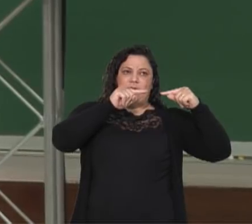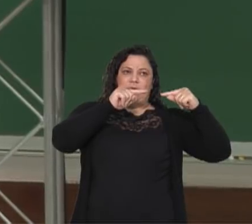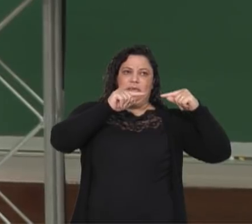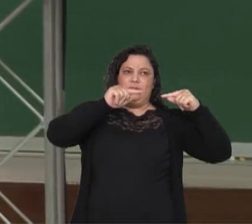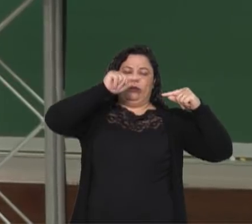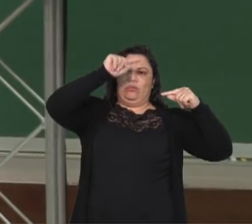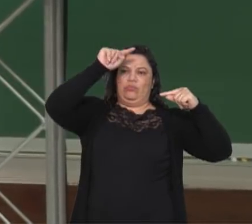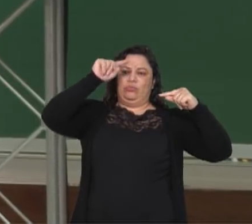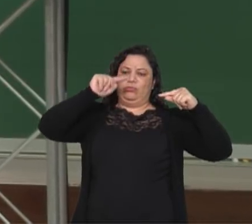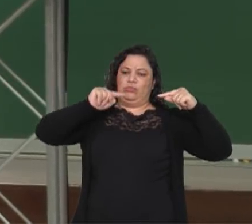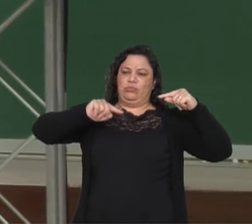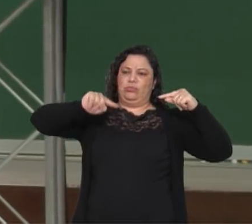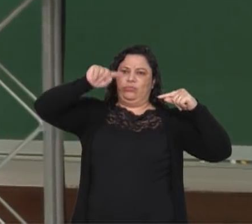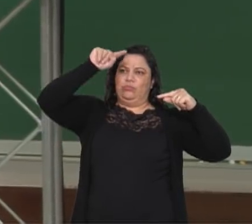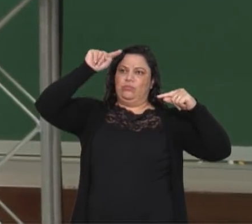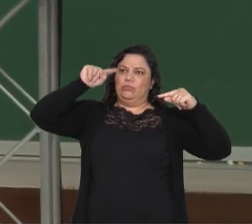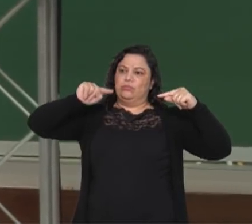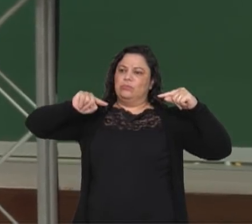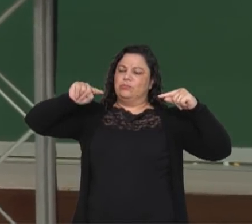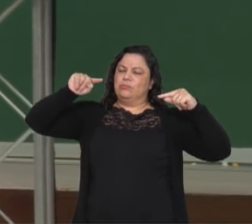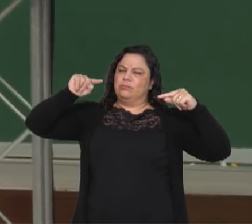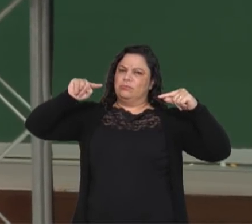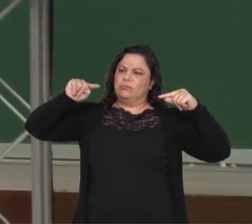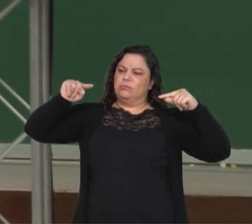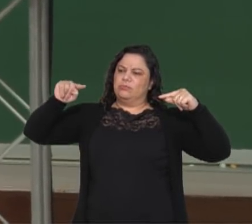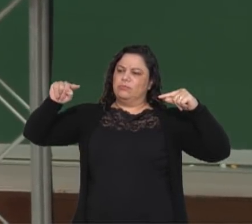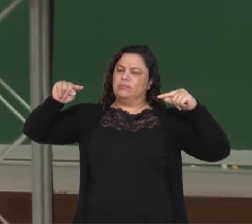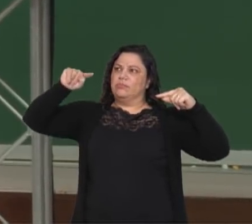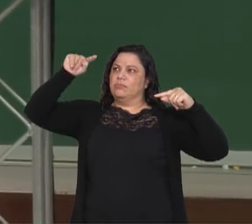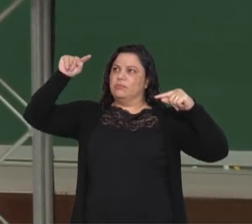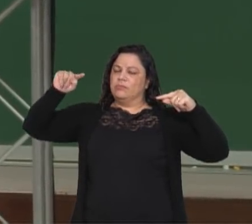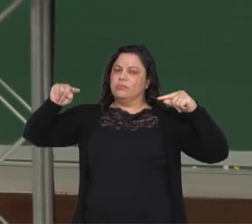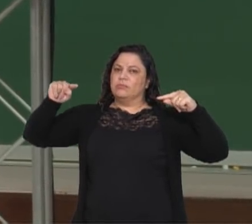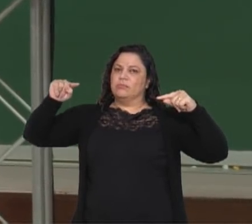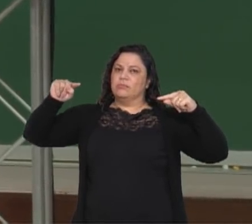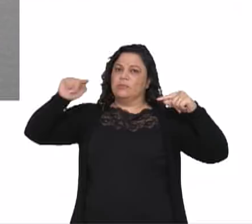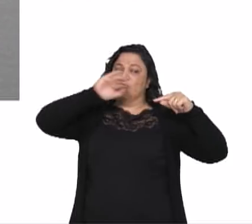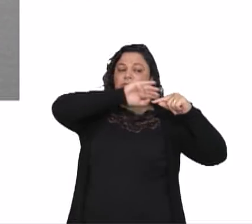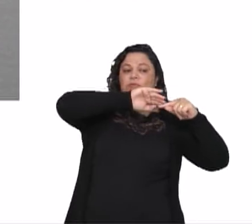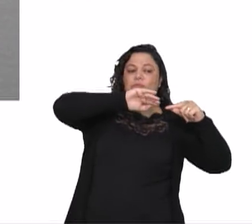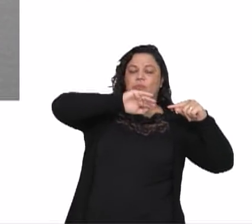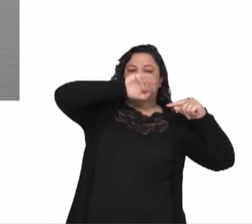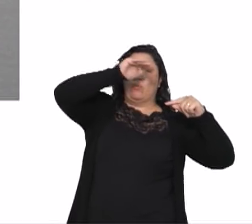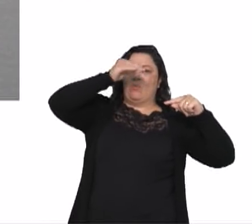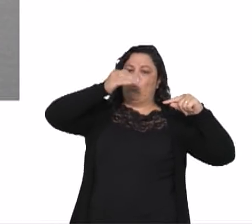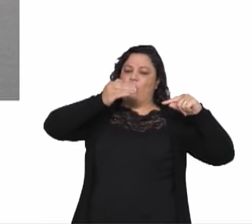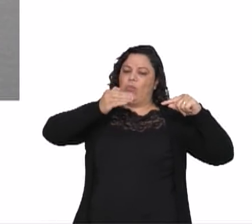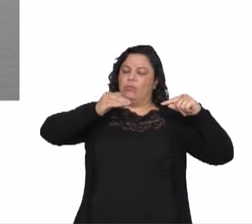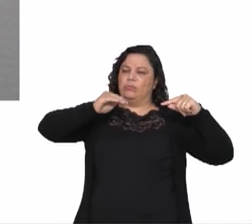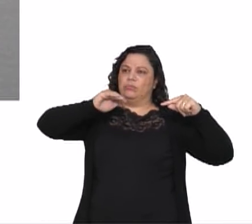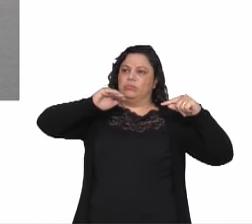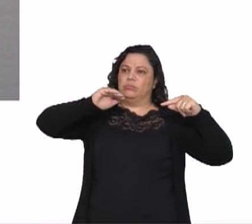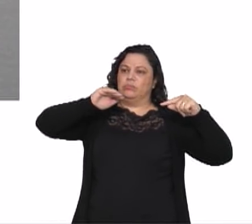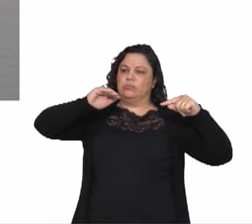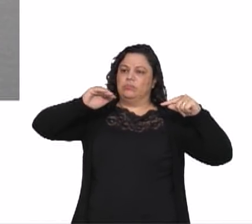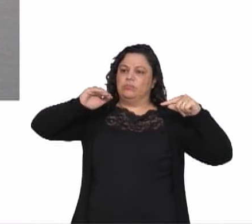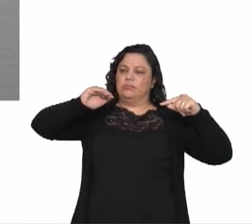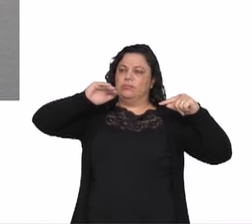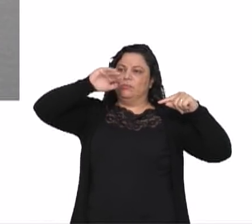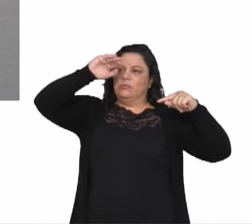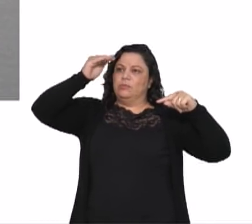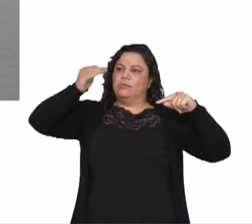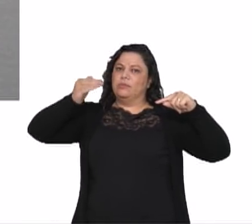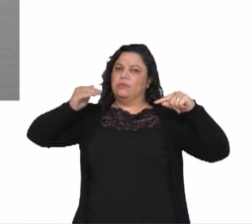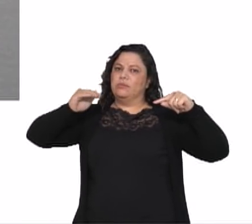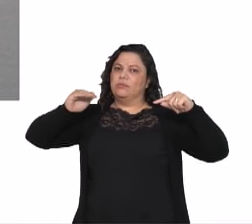repente essas linhas elas aparecem formando ondas, formando uma onda na verdade.